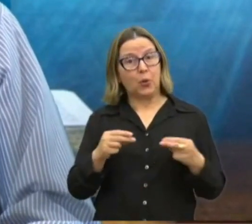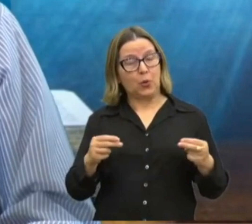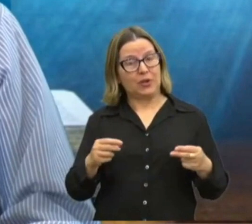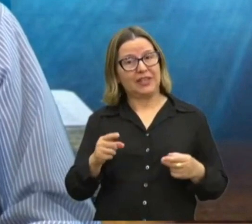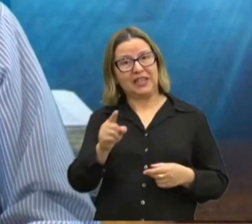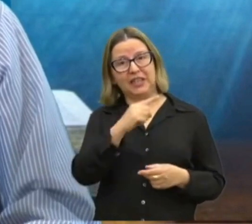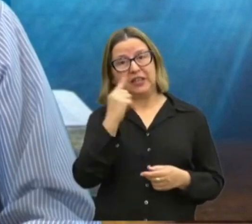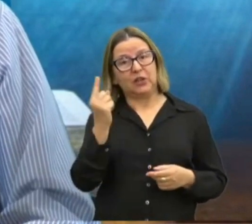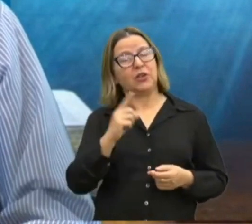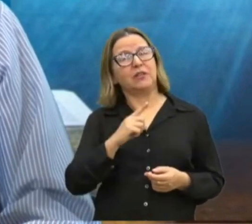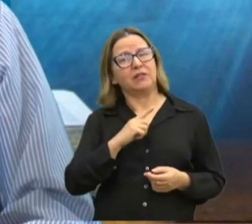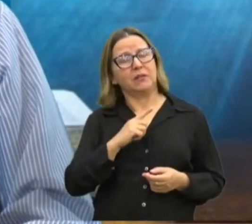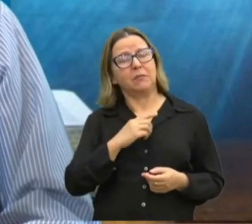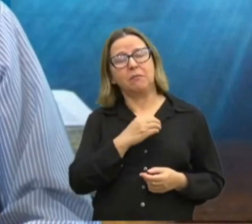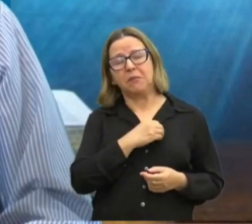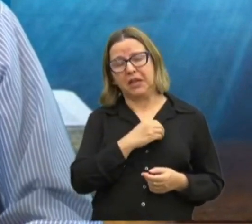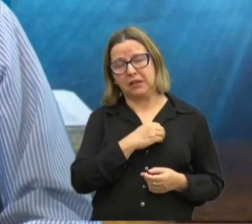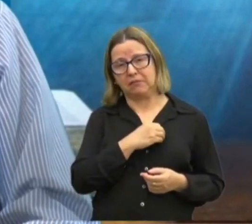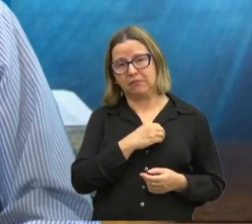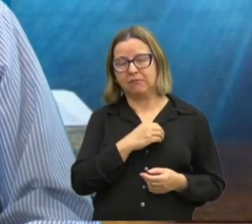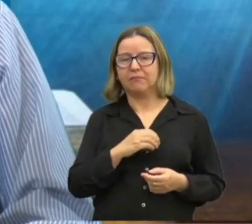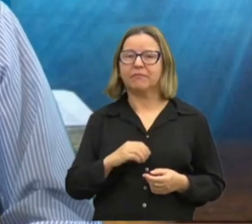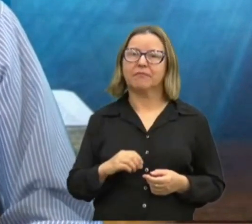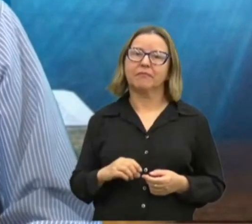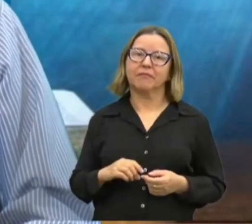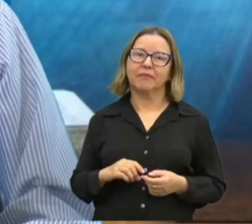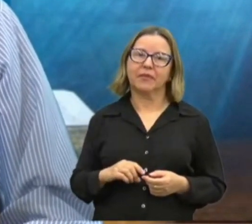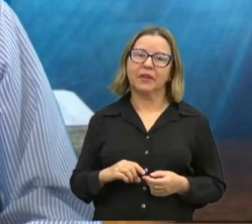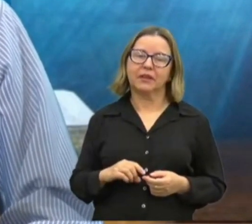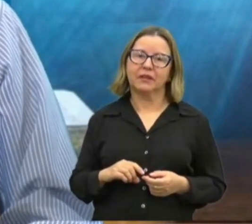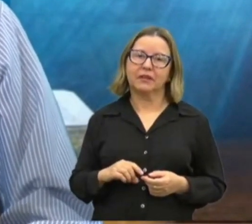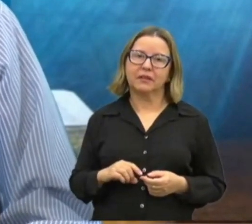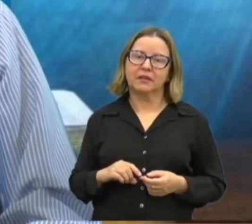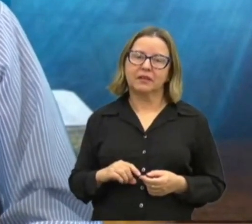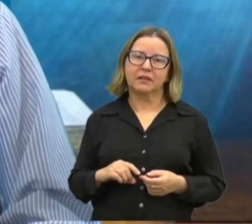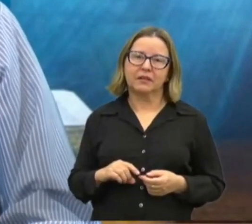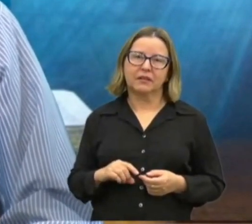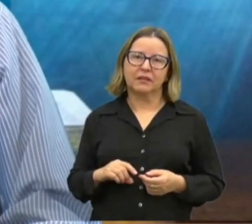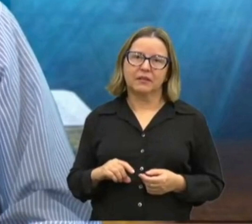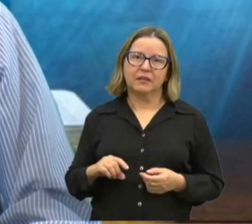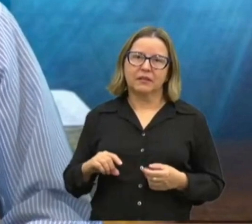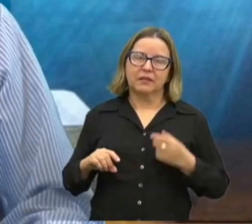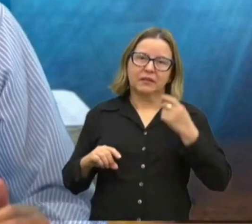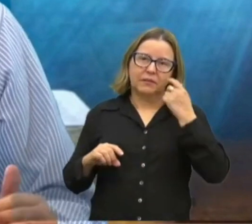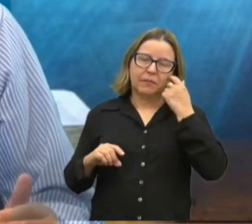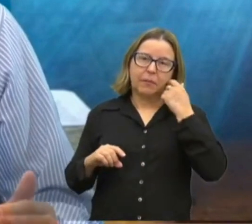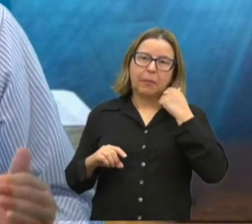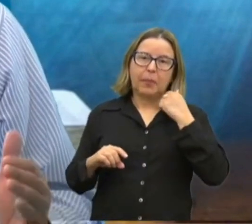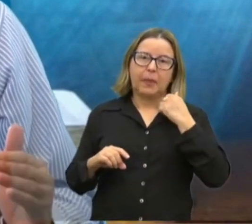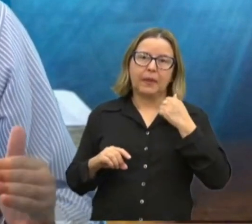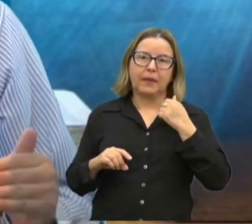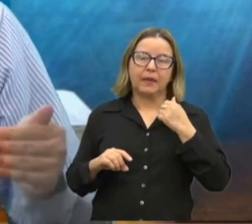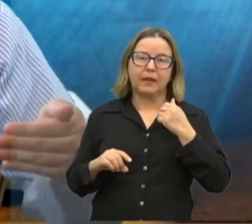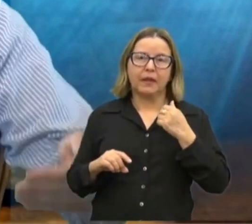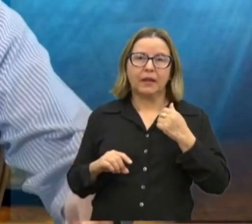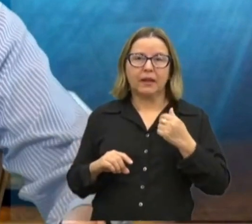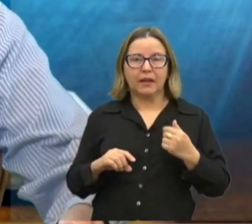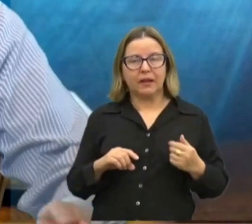não fez o que... Deus não agiu. Muitas pessoas imaginam que Deus age